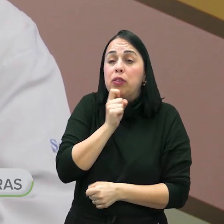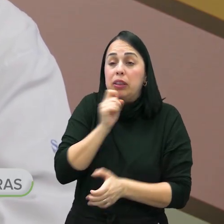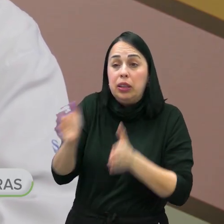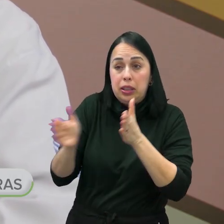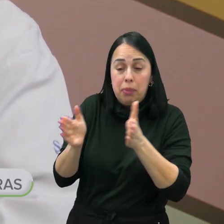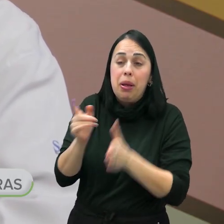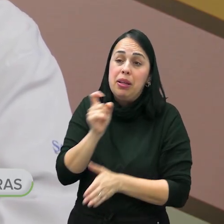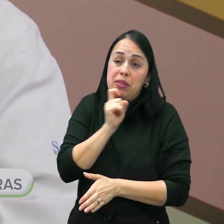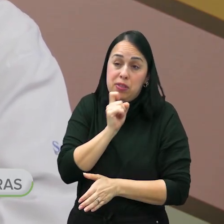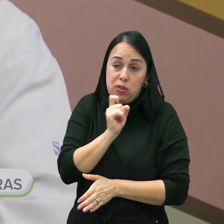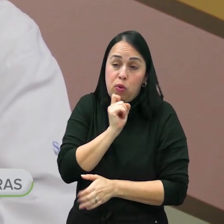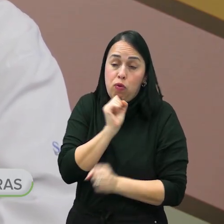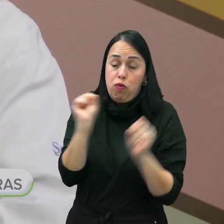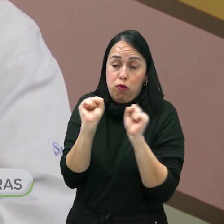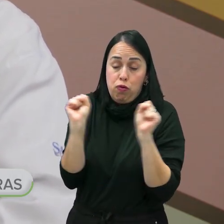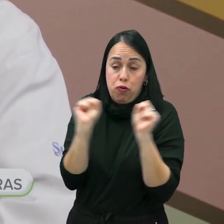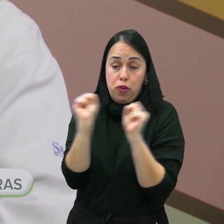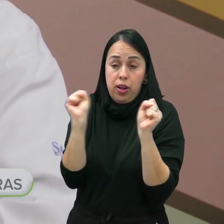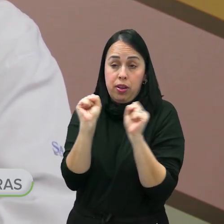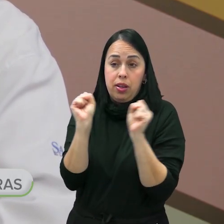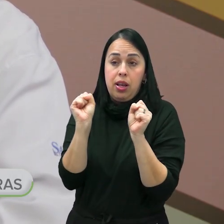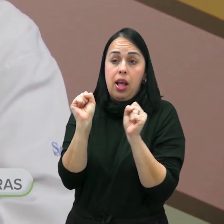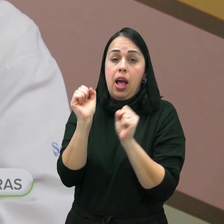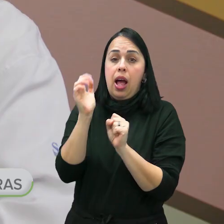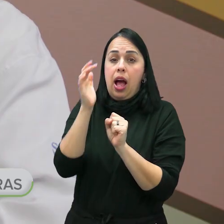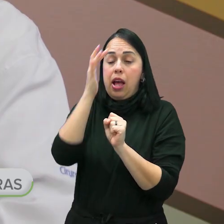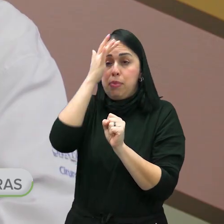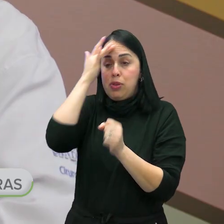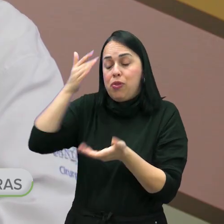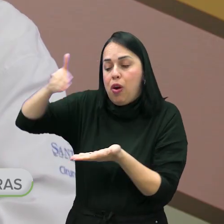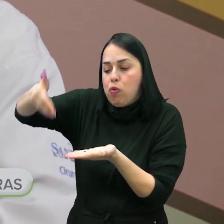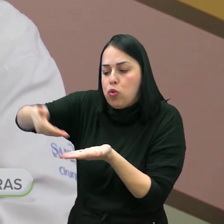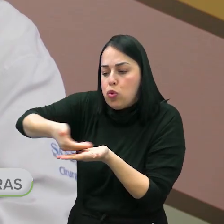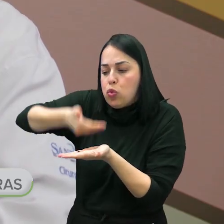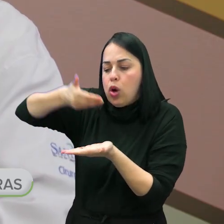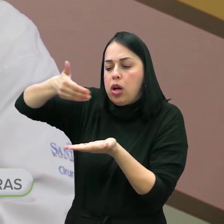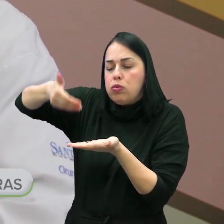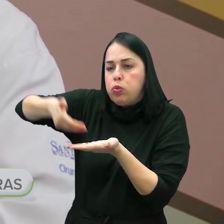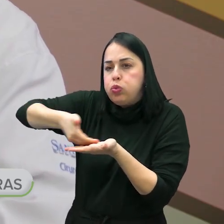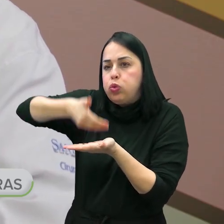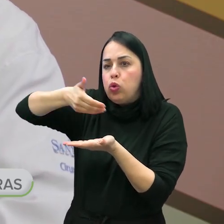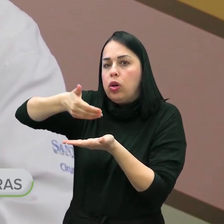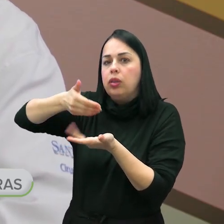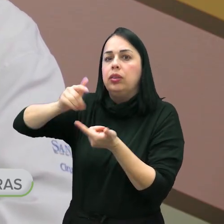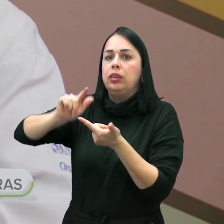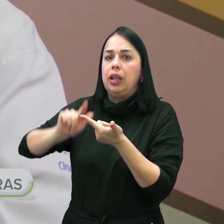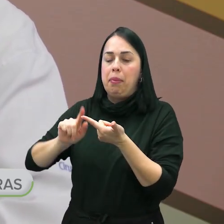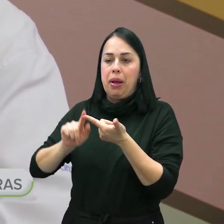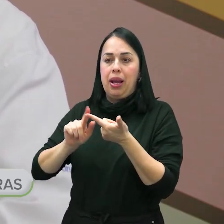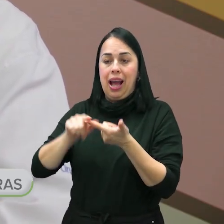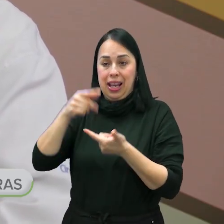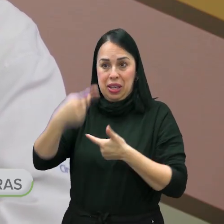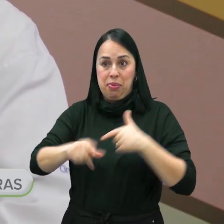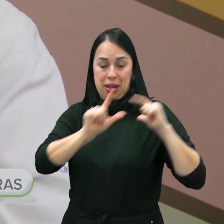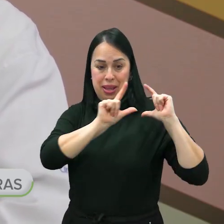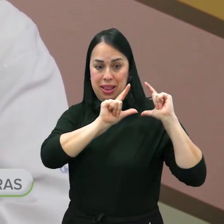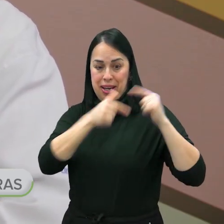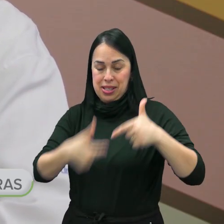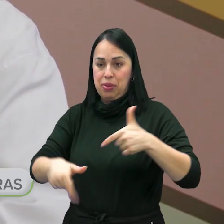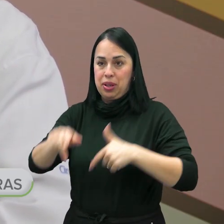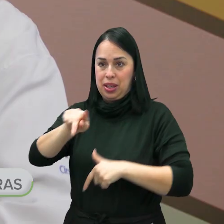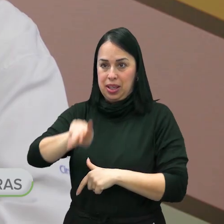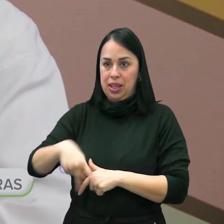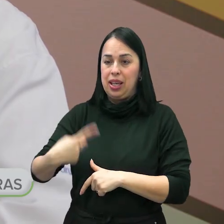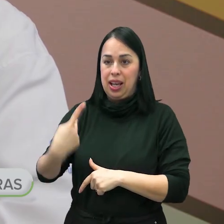frio, compreensivamente, né, vão usar mais sopas, caldos, e também tem uma tradição na nossa